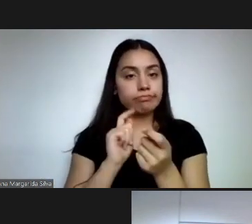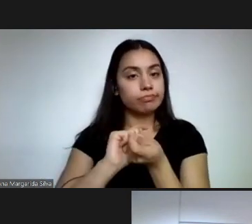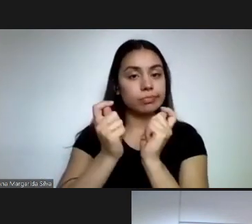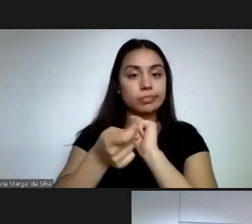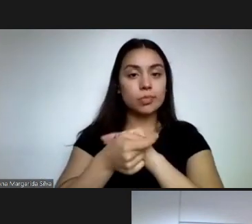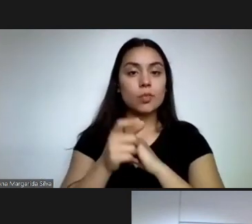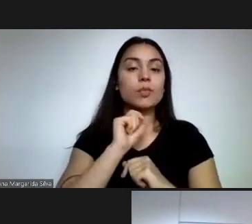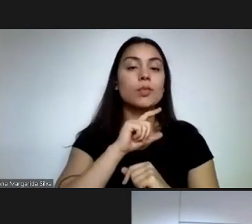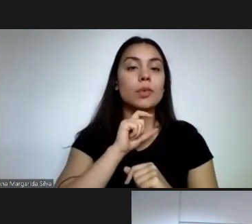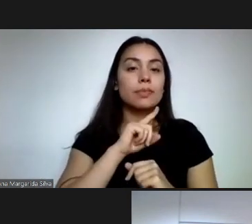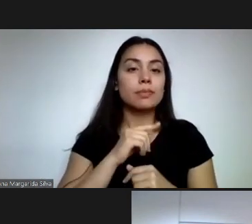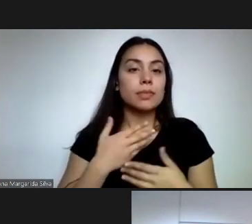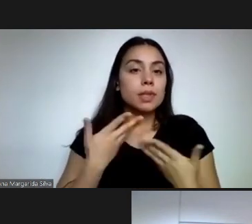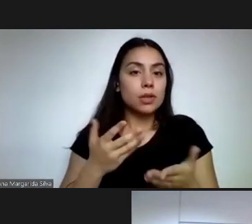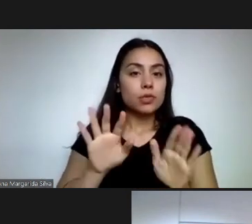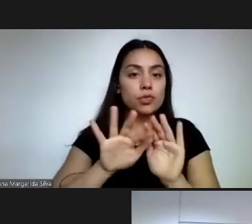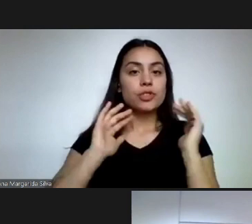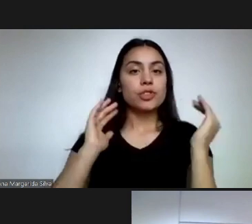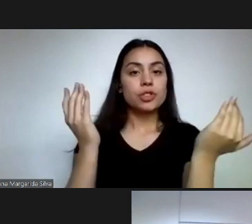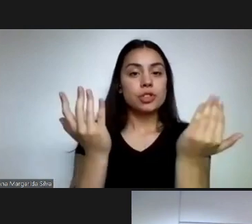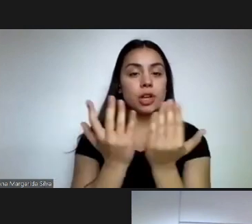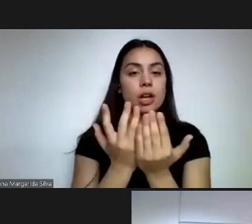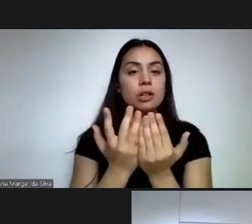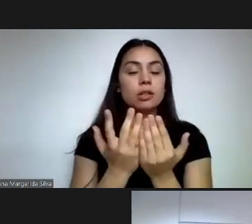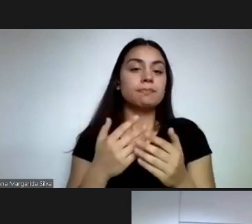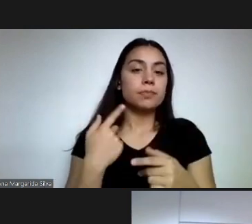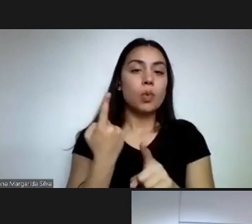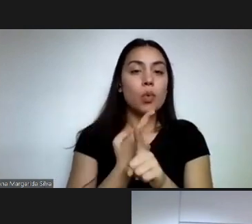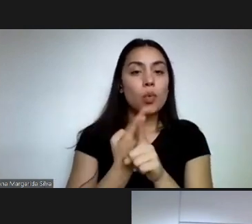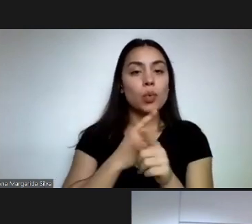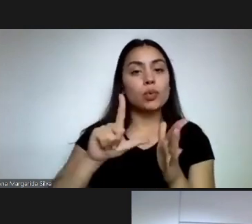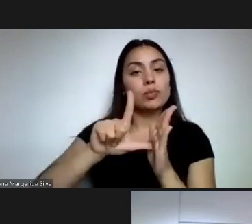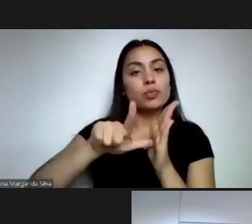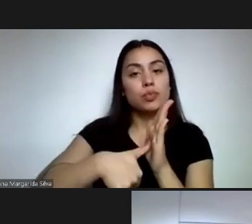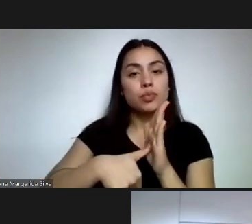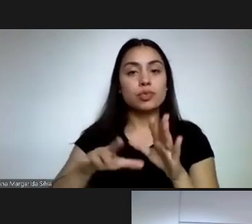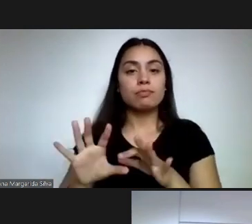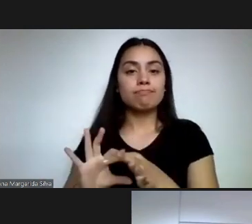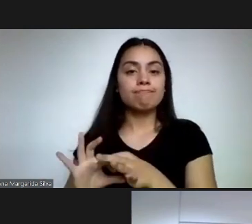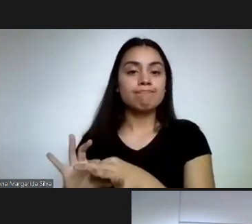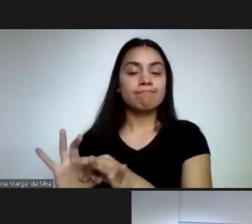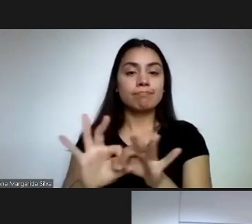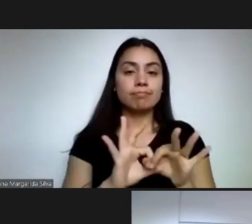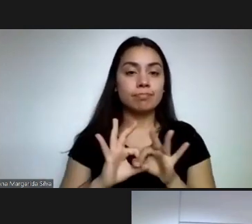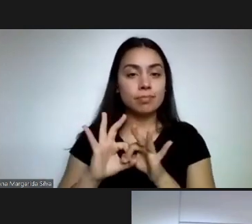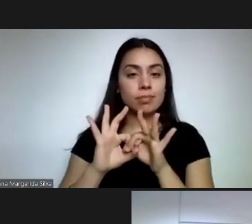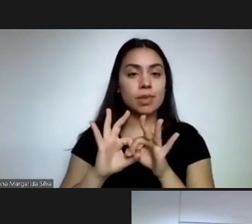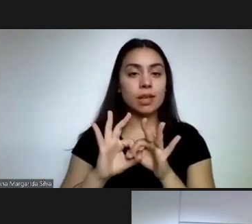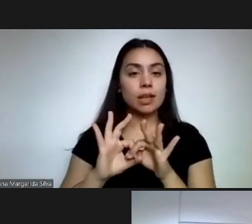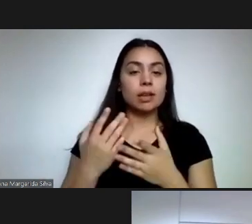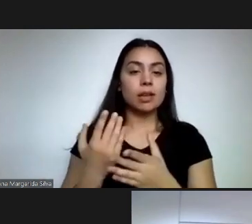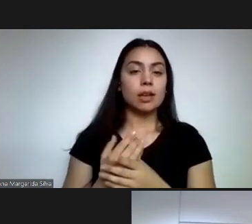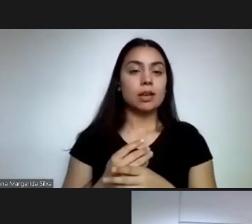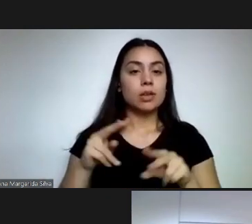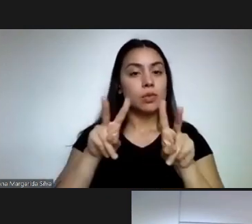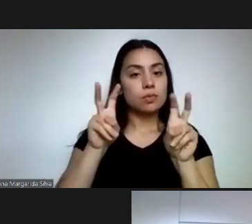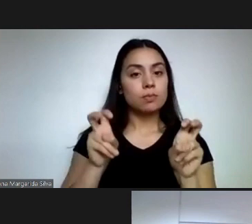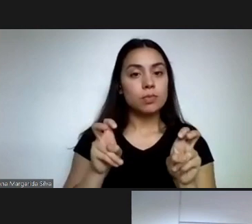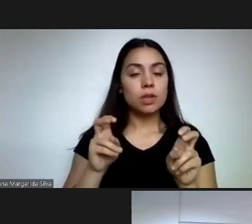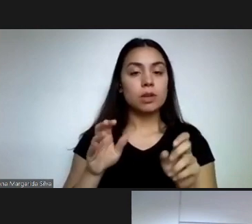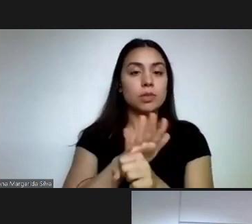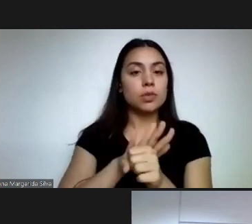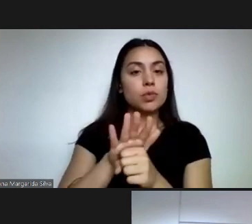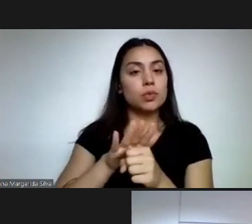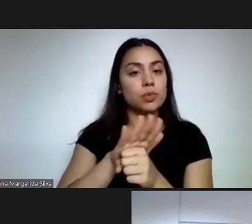forma muito geral, é um bocadinho aquilo que une todos os nossos projetos, esta vontade de criar estes espaços de reflexão crítica, estes espaços de